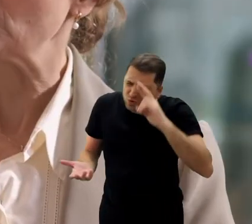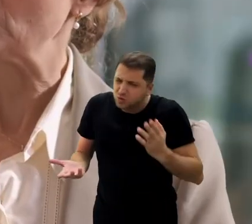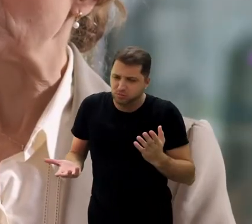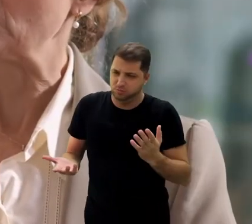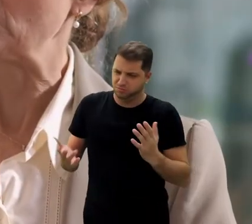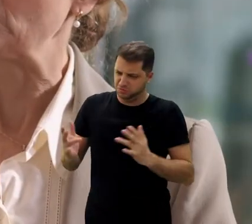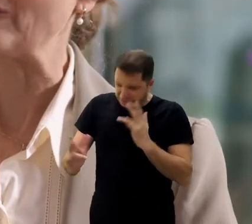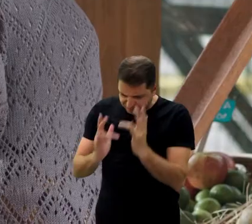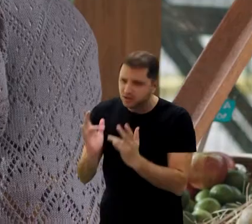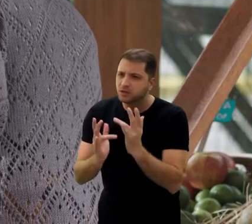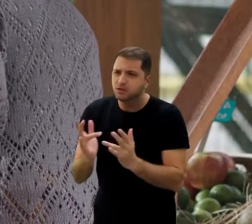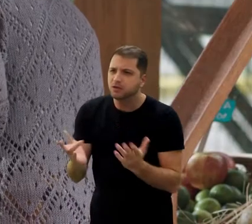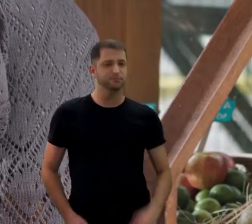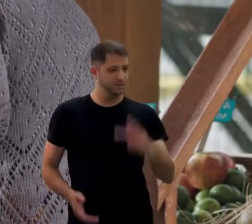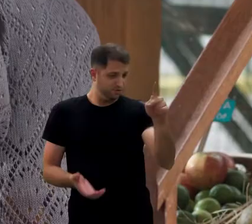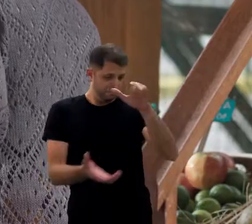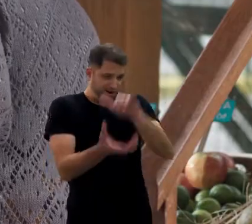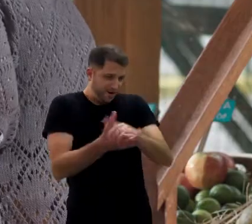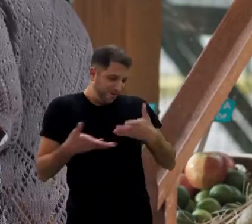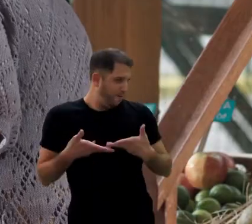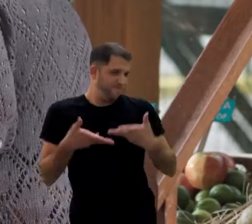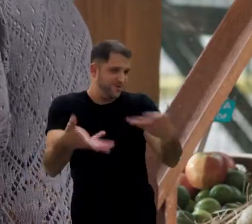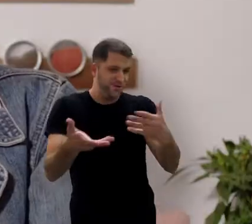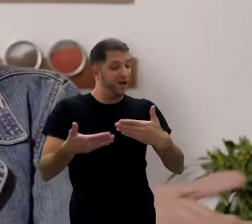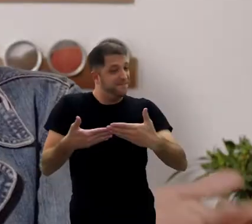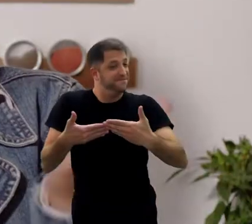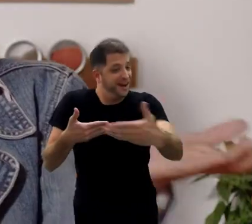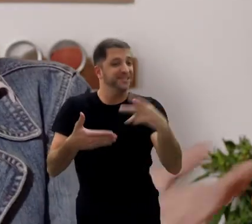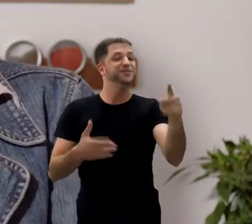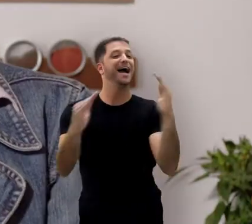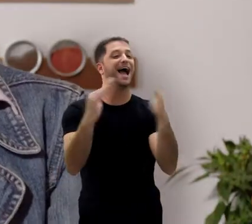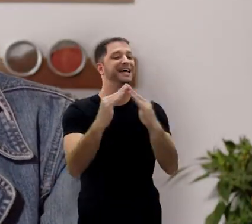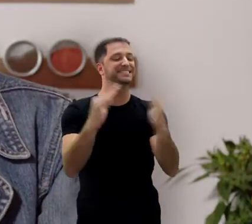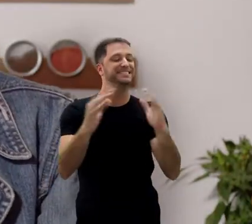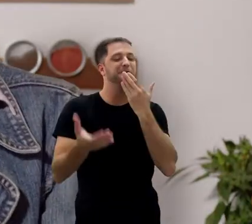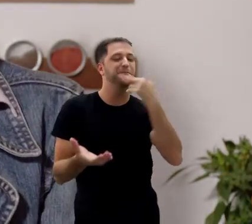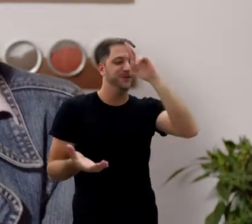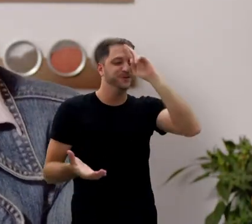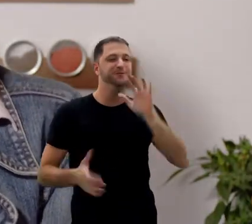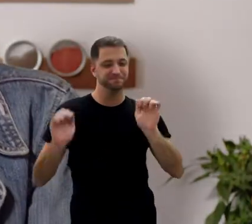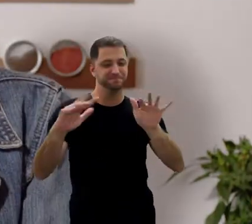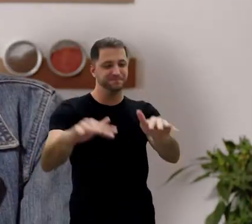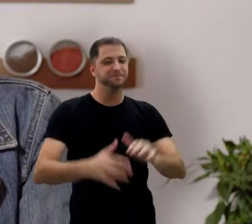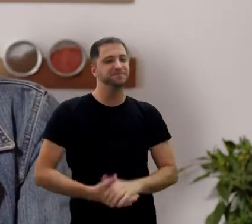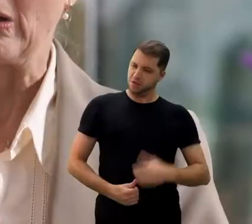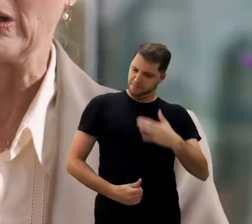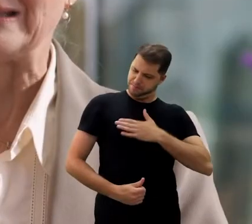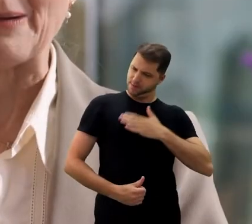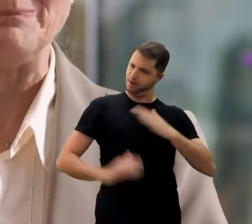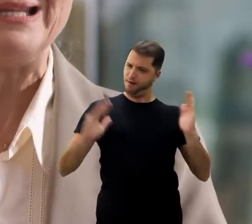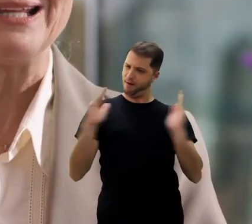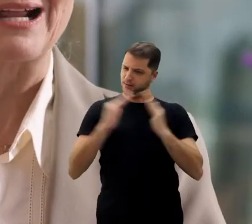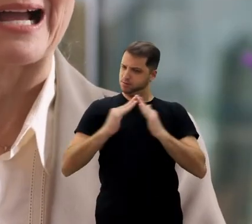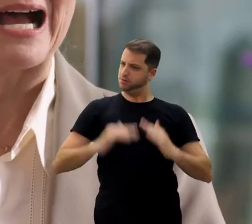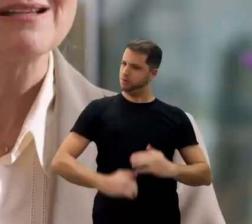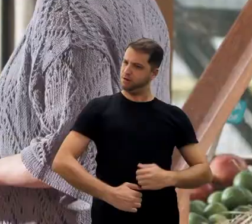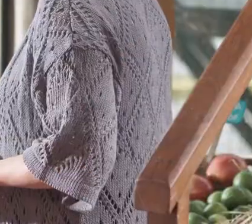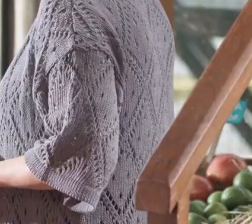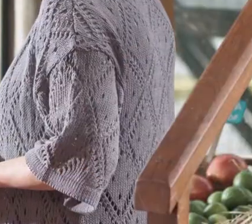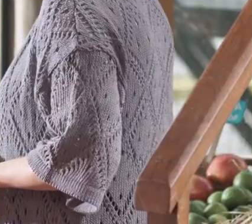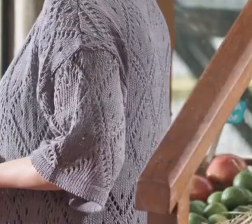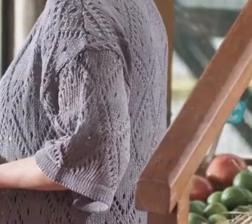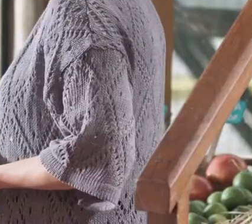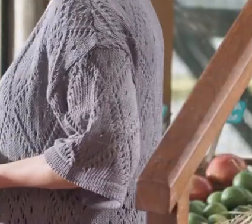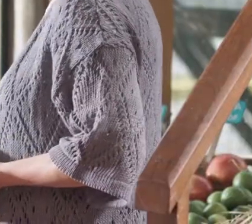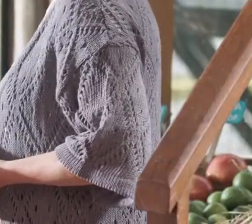Almoço? Noivado? É, seu marido que convidou, que teve a ideia. E vai ser na sua casa. Na minha casa?